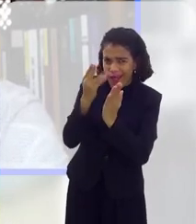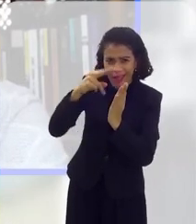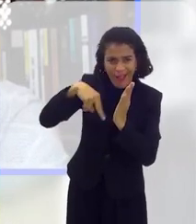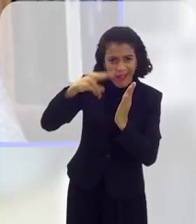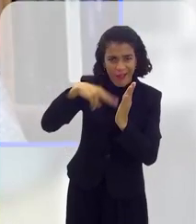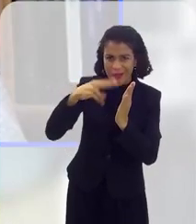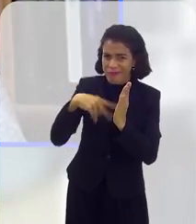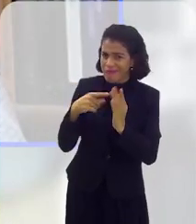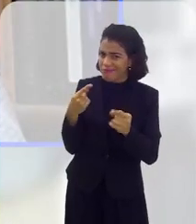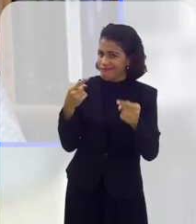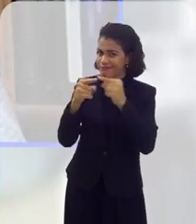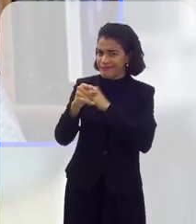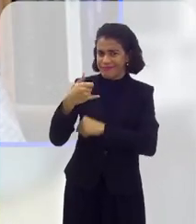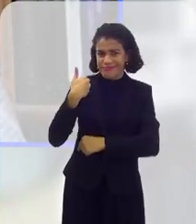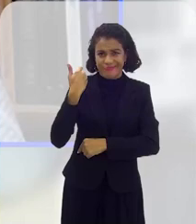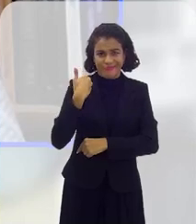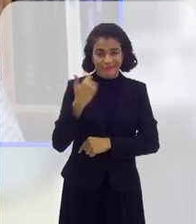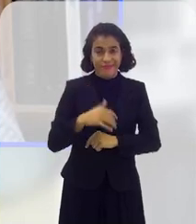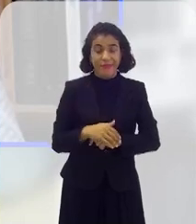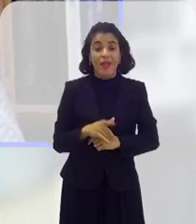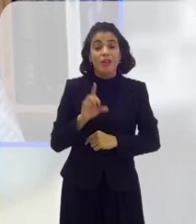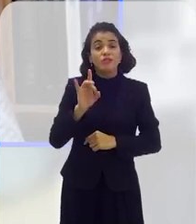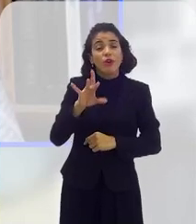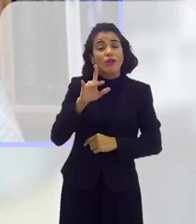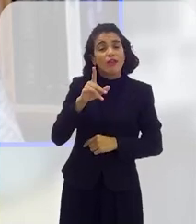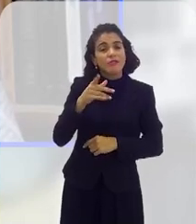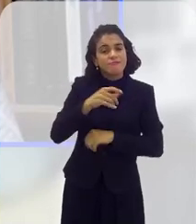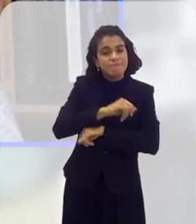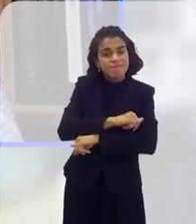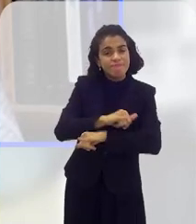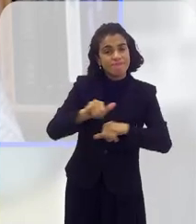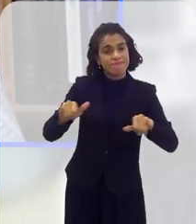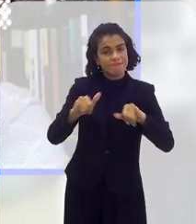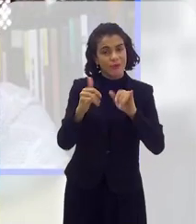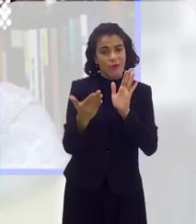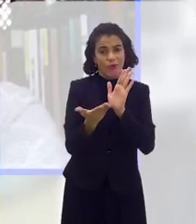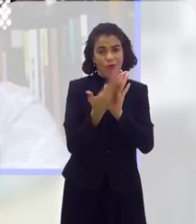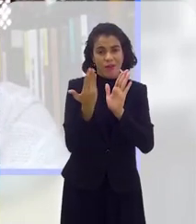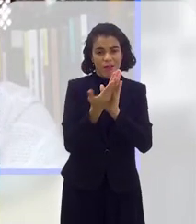Na verdade, eu quis abordar com o livro.